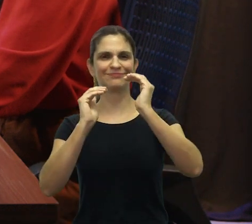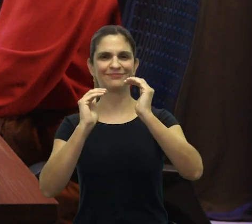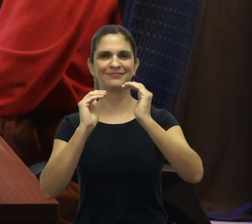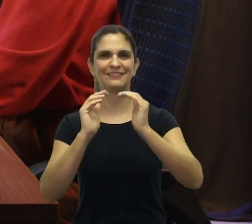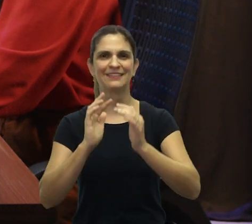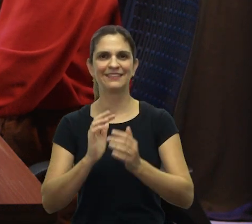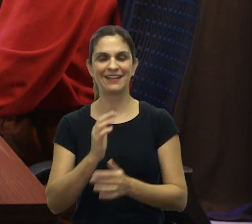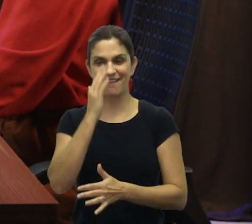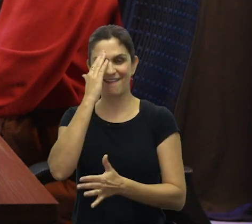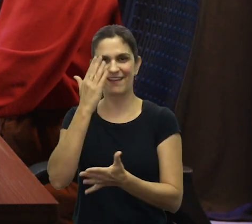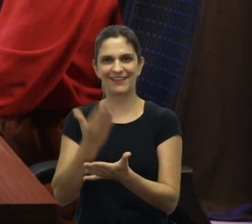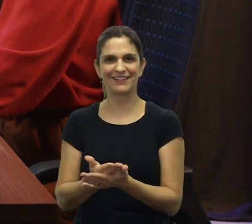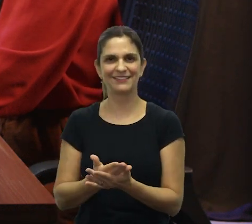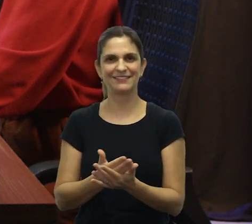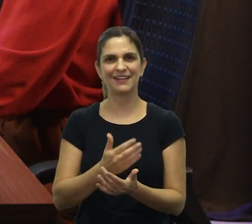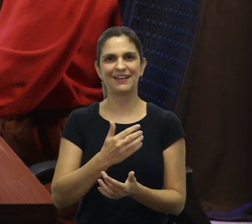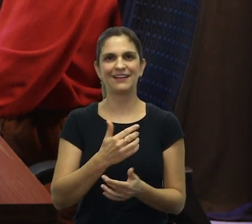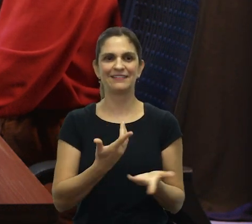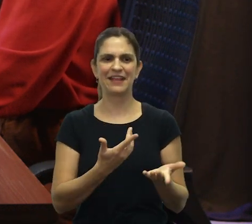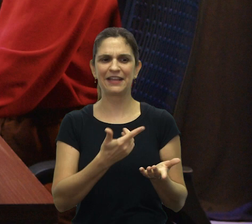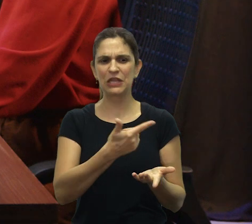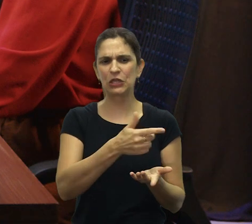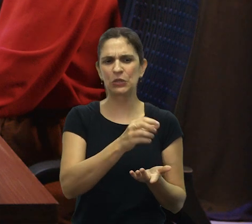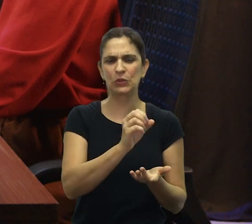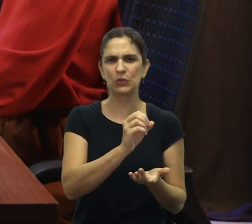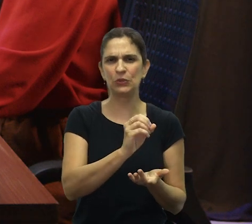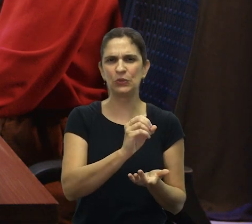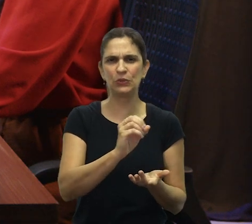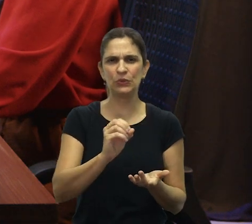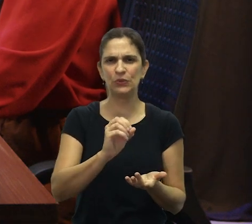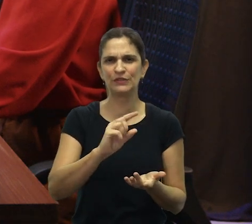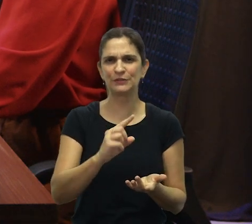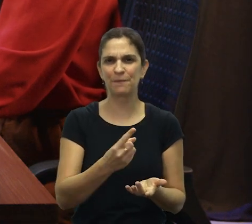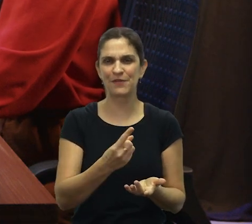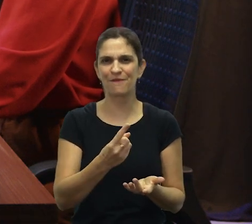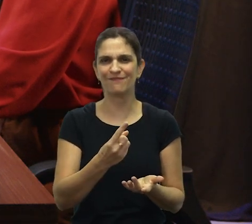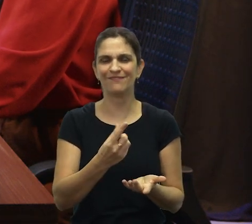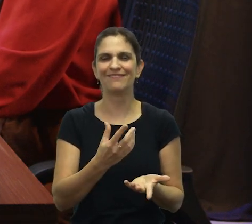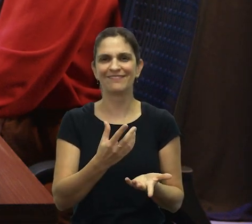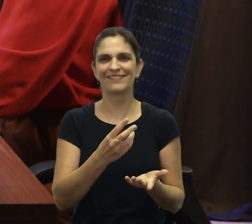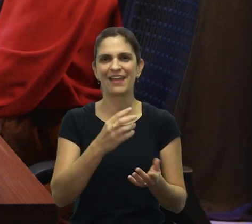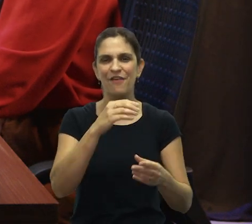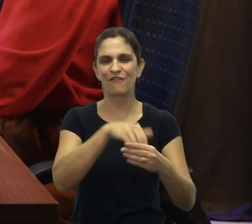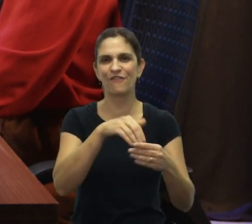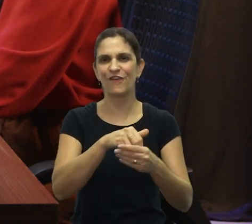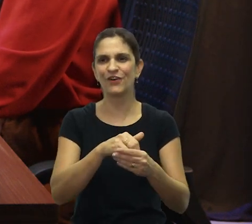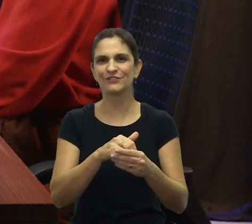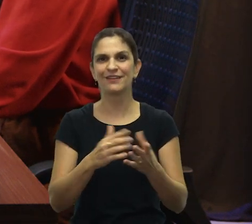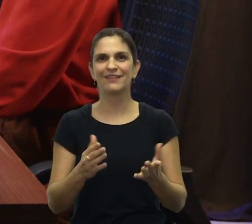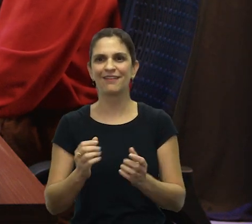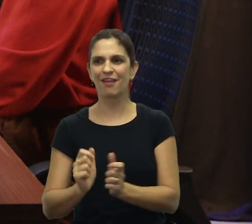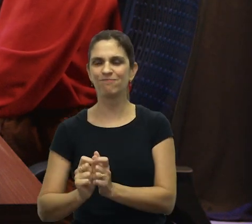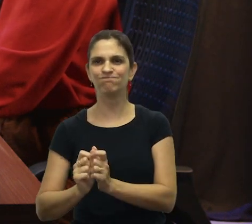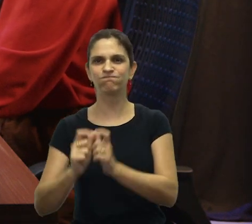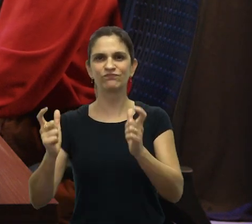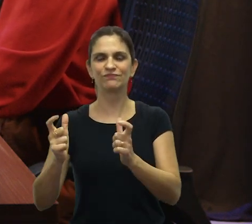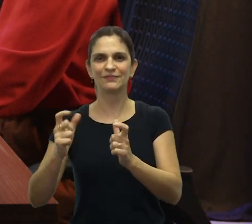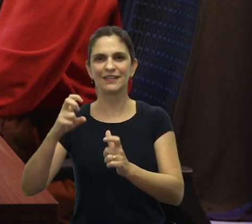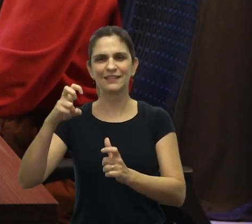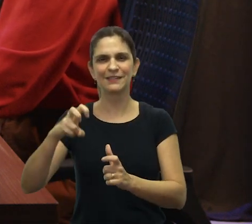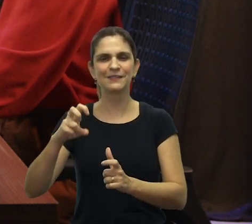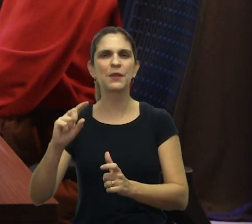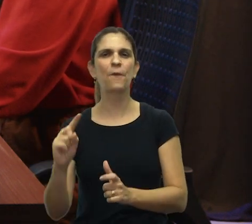de acreditar que, de repente, você tem 2.000 votos numa eleição, e na outra você pode se surpreender e ter 5 através do seu trabalho. E isso